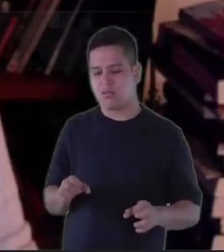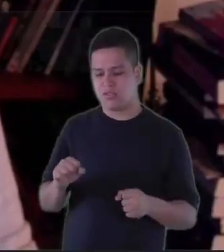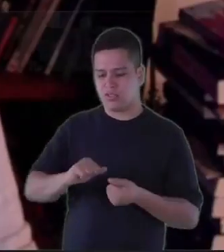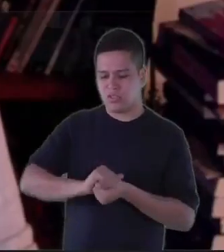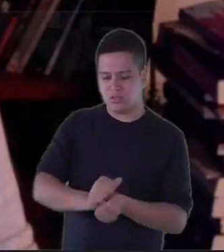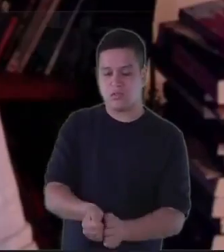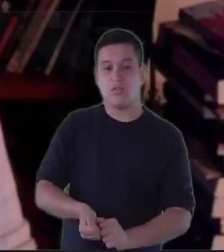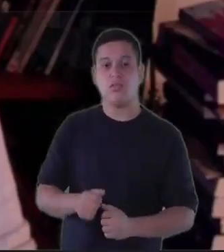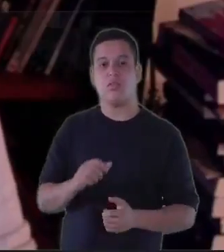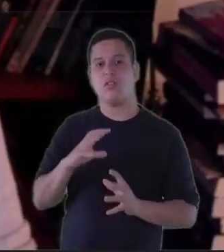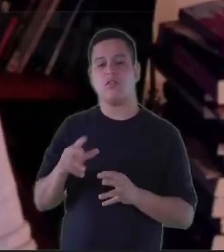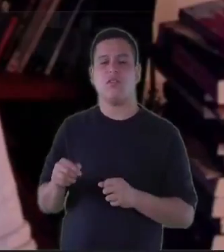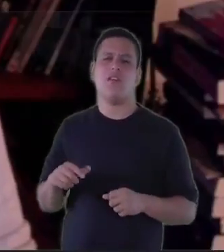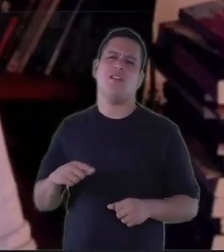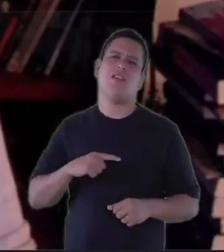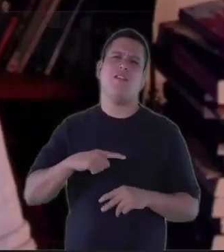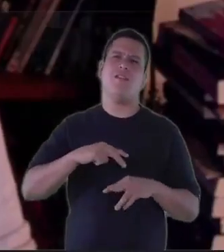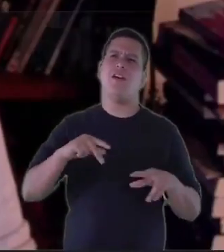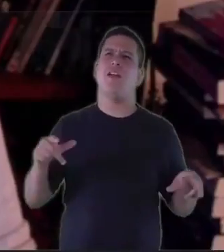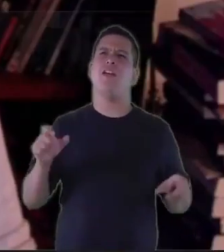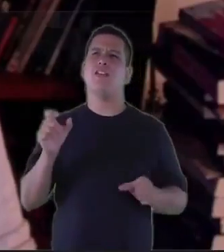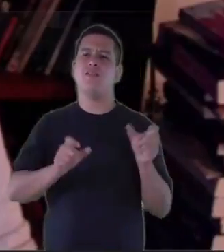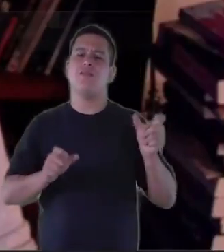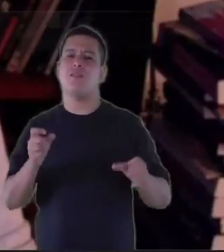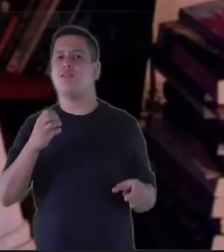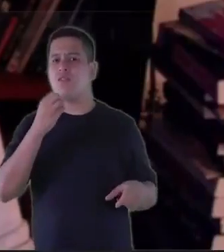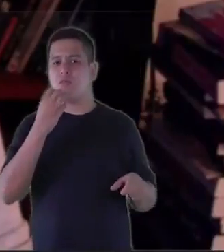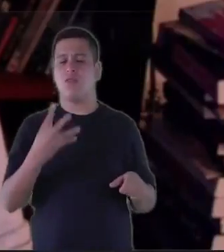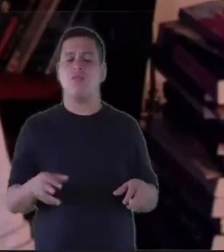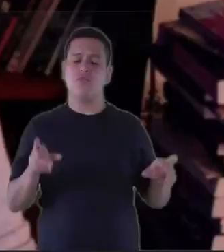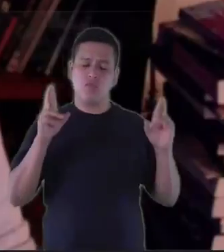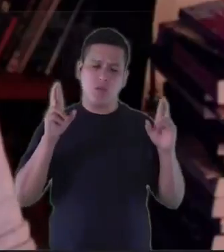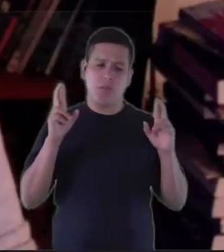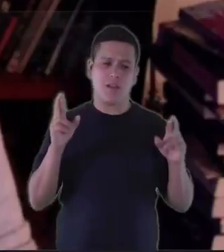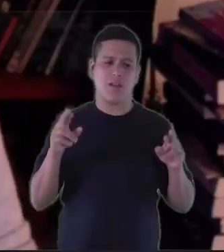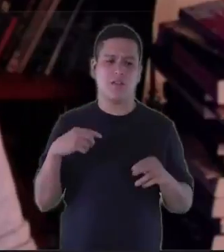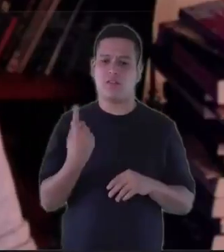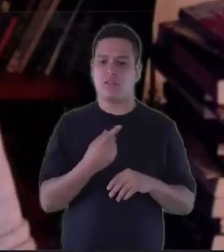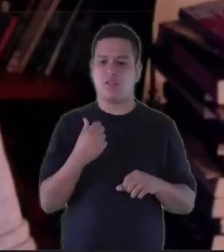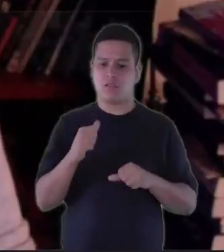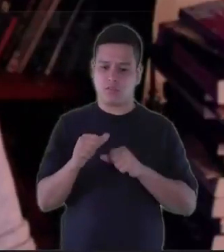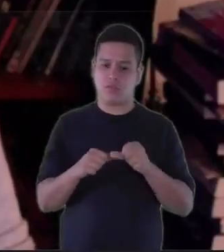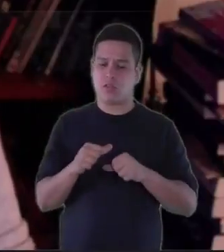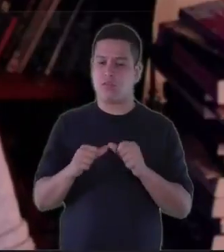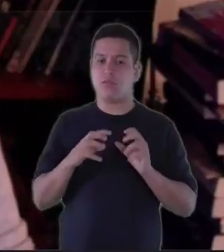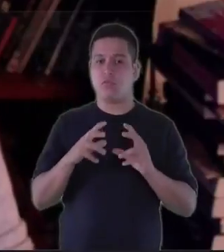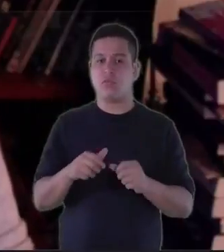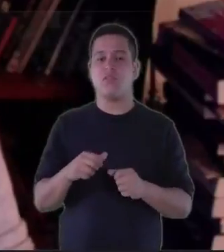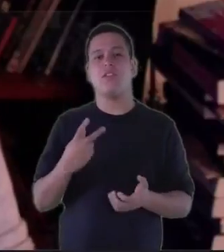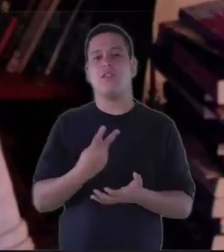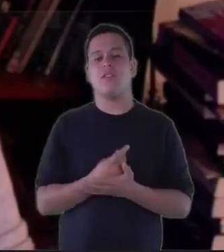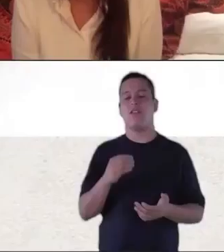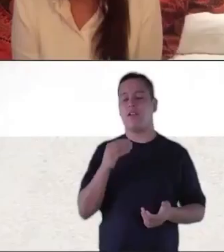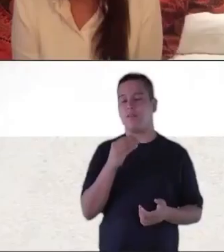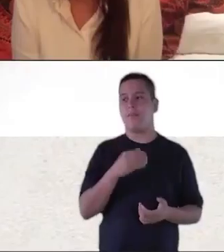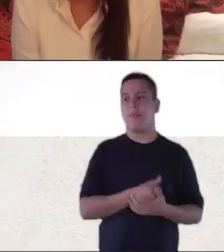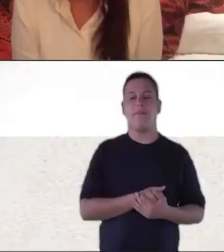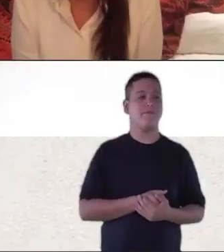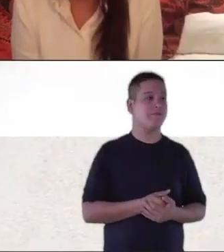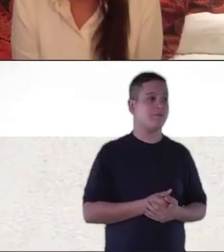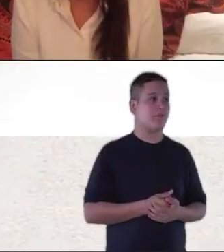tantas possibilidades. Estou torcendo para que a gente mude o estado das coisas e logo.